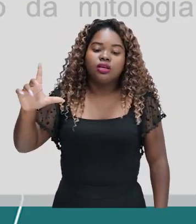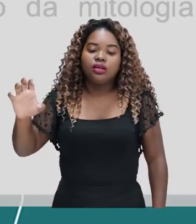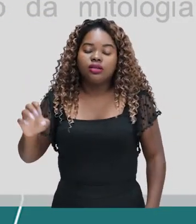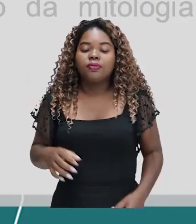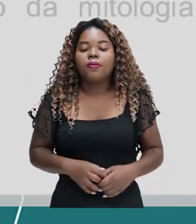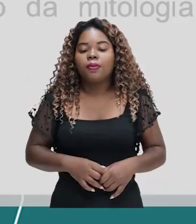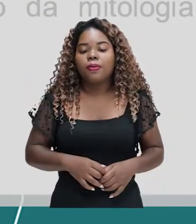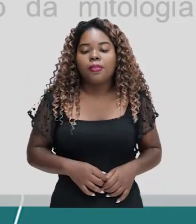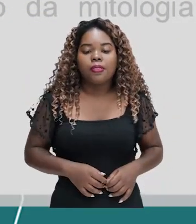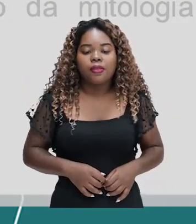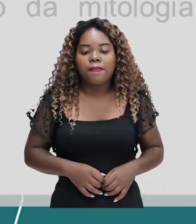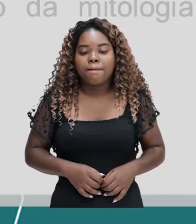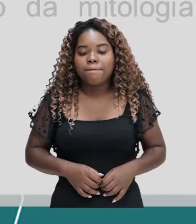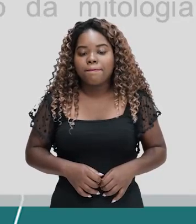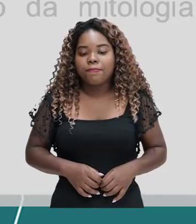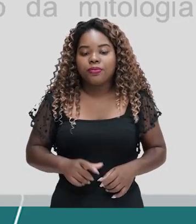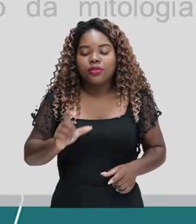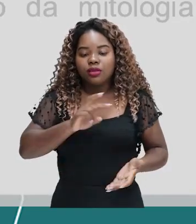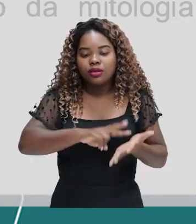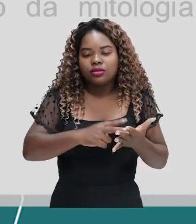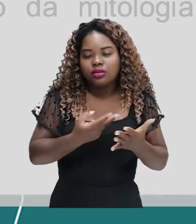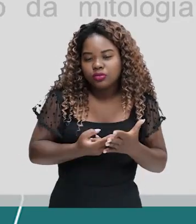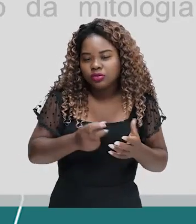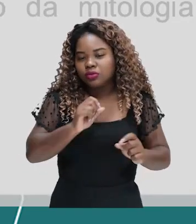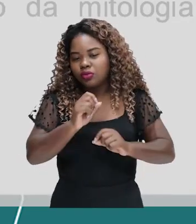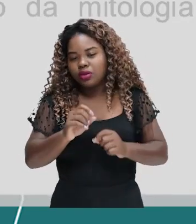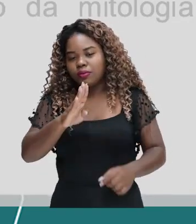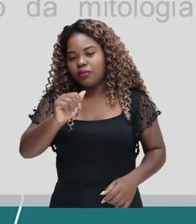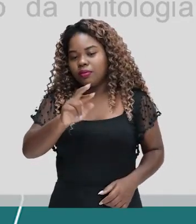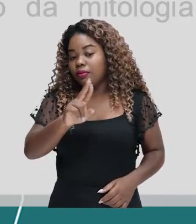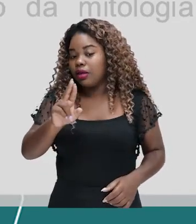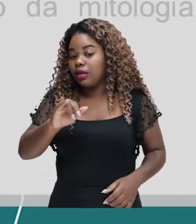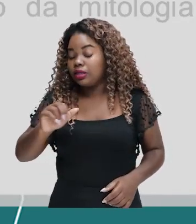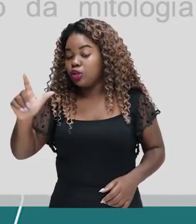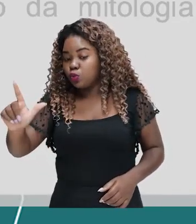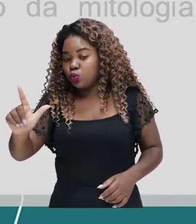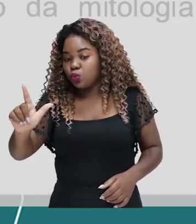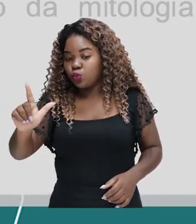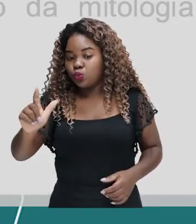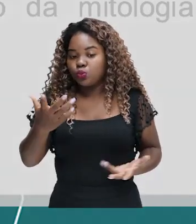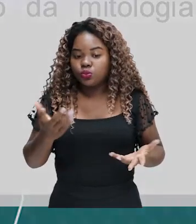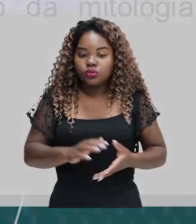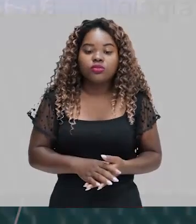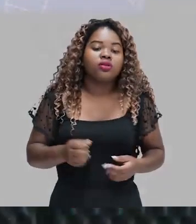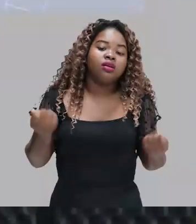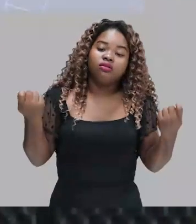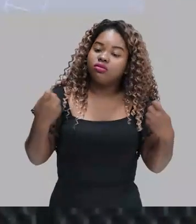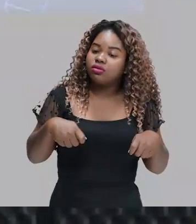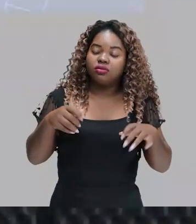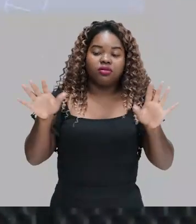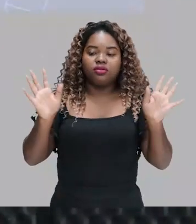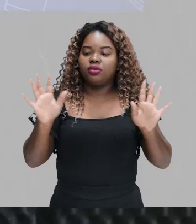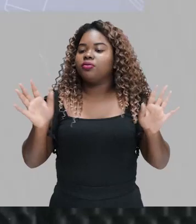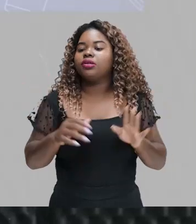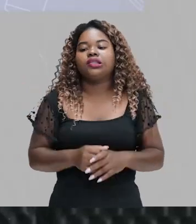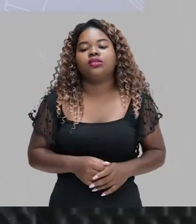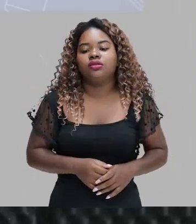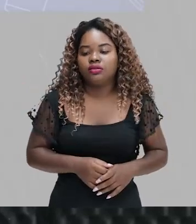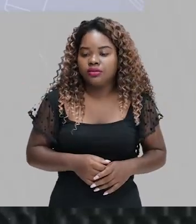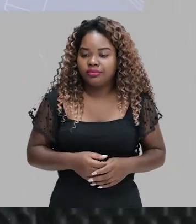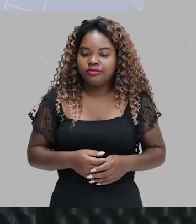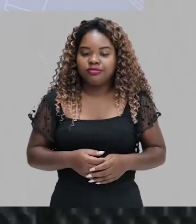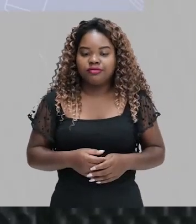apelido, chama, se eu não me engano, a tradução é barril, barrilzinho. Né? Precisa a gente fazer o bullying com o pobre. Mas o interessante é que